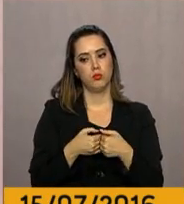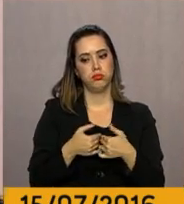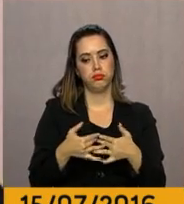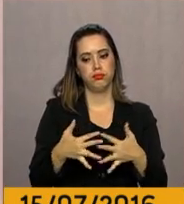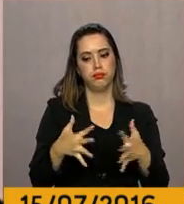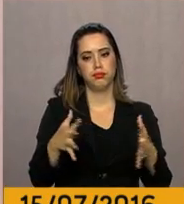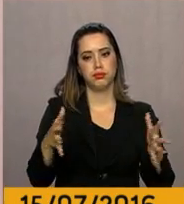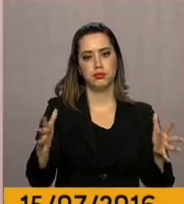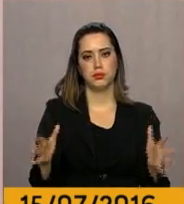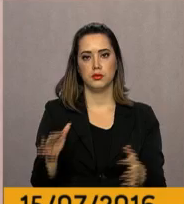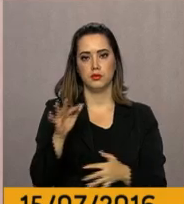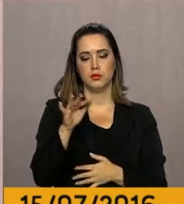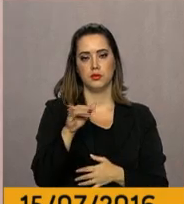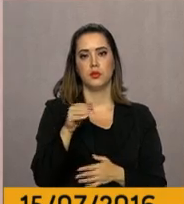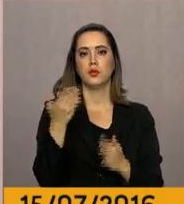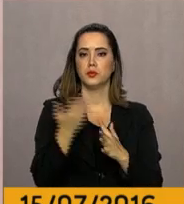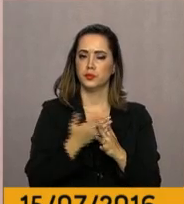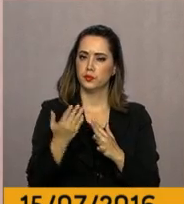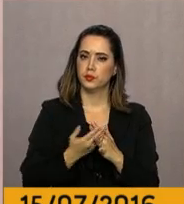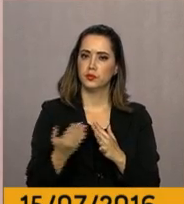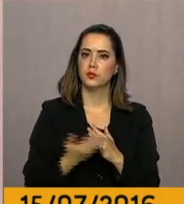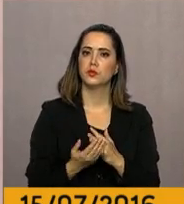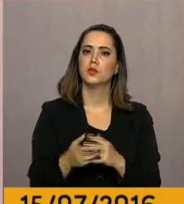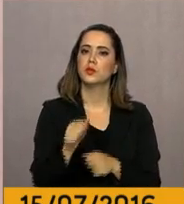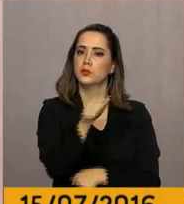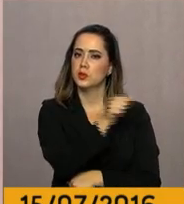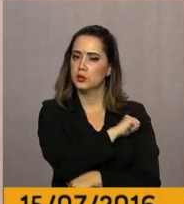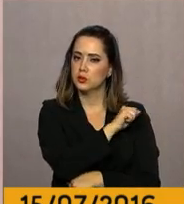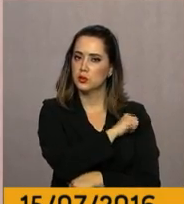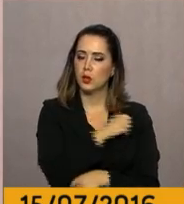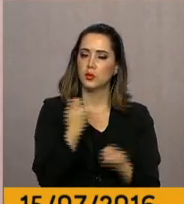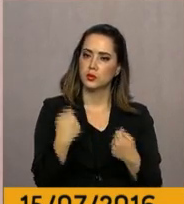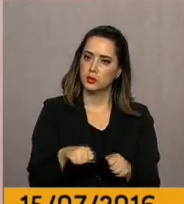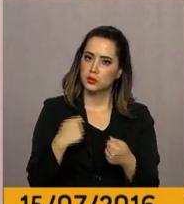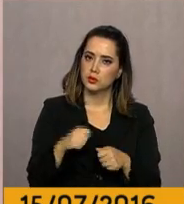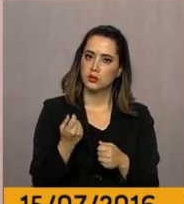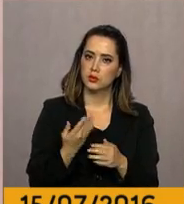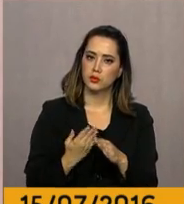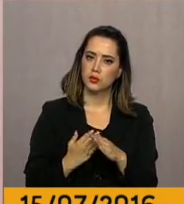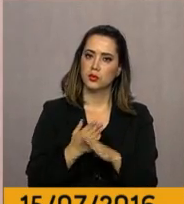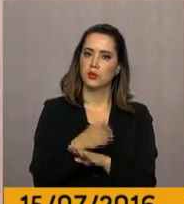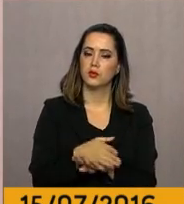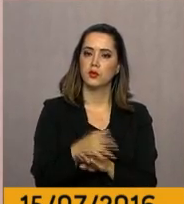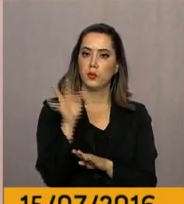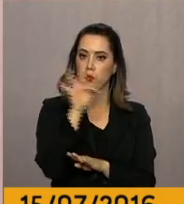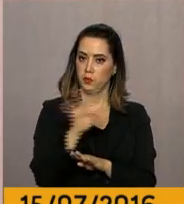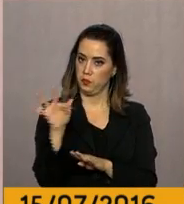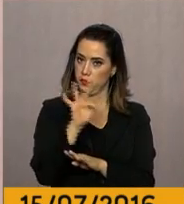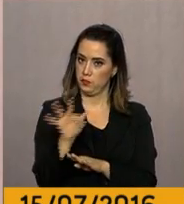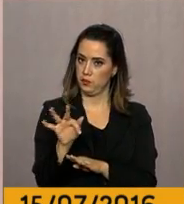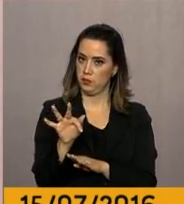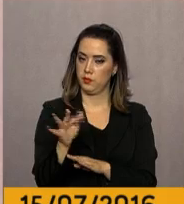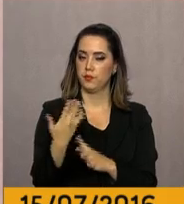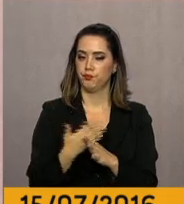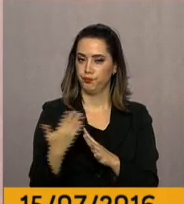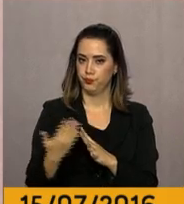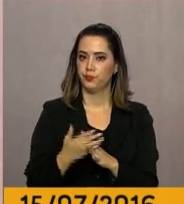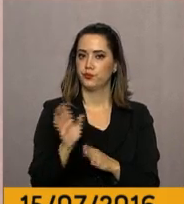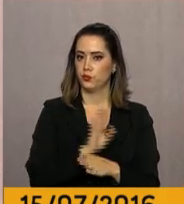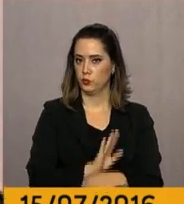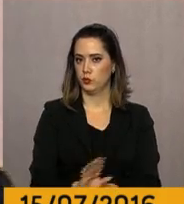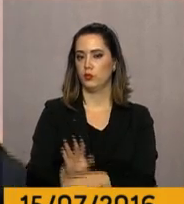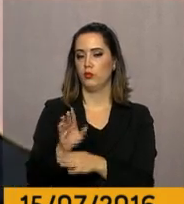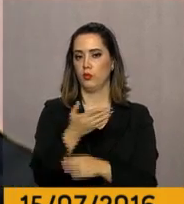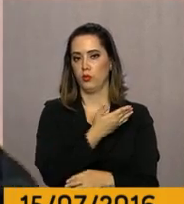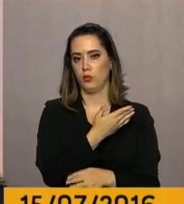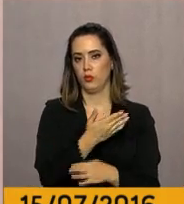financiamento para a população estudantil que queira ingressar na universidade e que precise do suporte